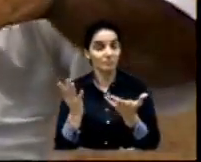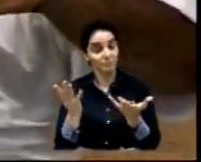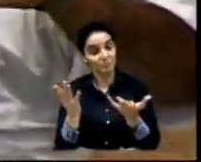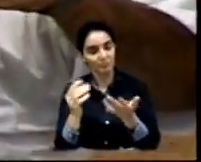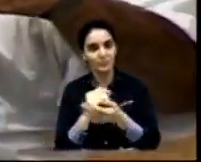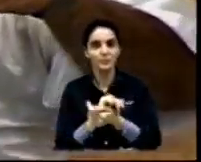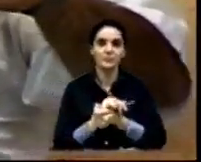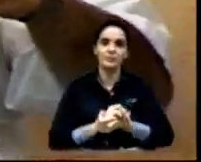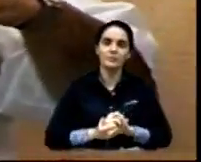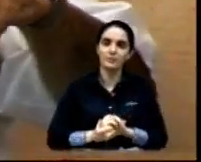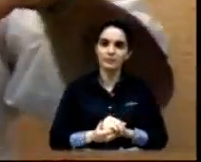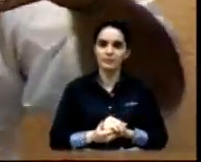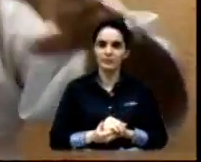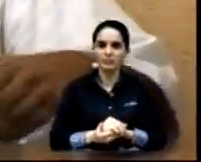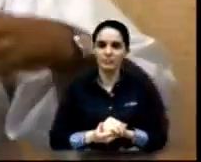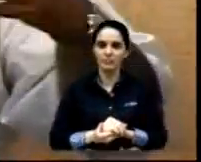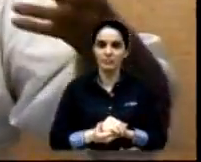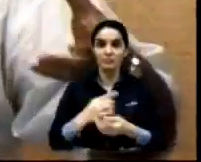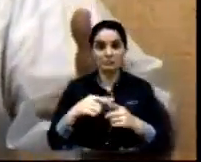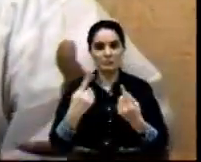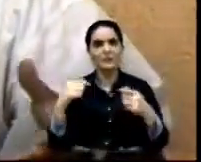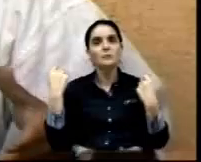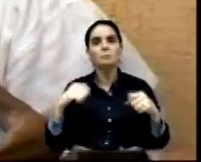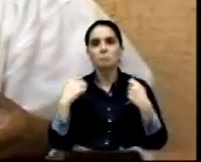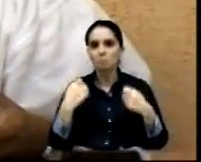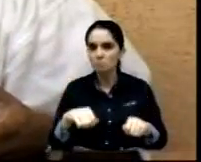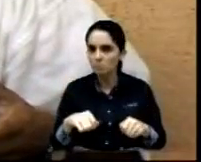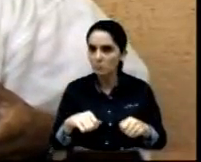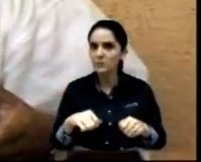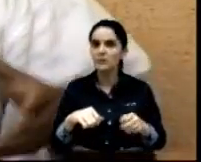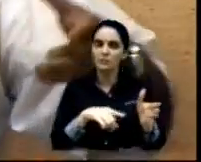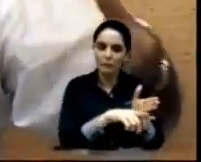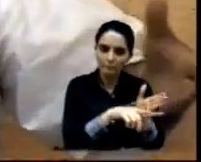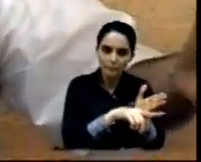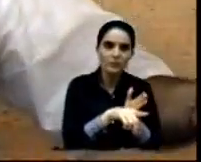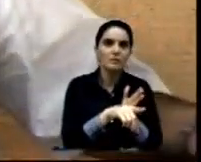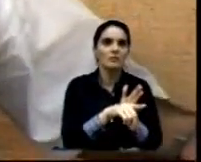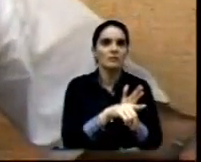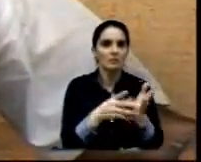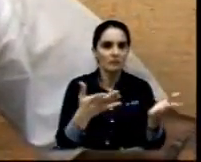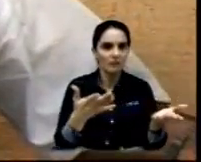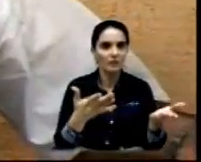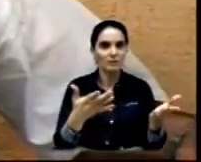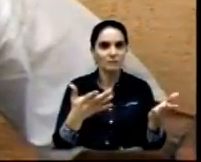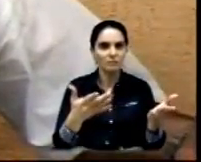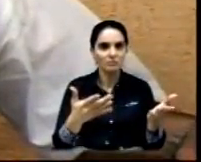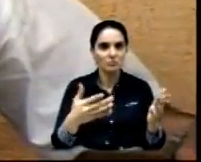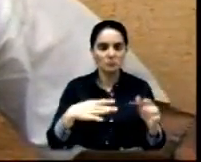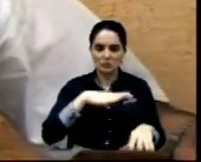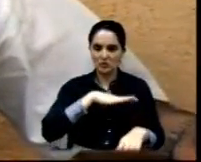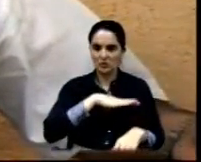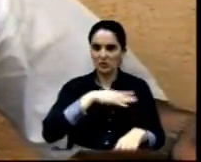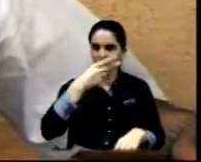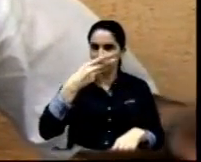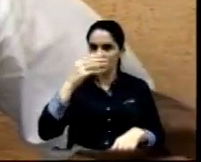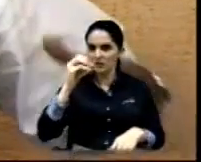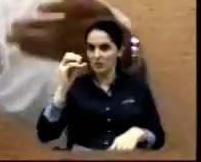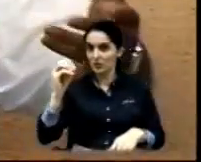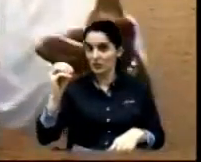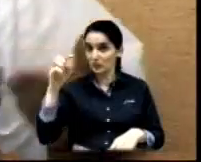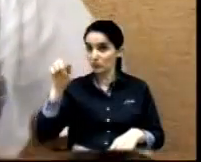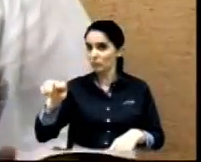talvez, a necessidade de algo tão complexo para uma cidade de 300 mil habitantes. Né?